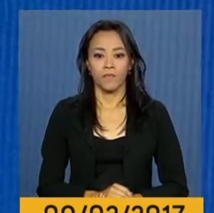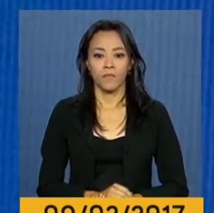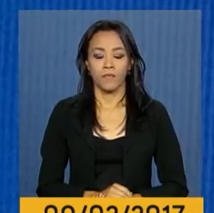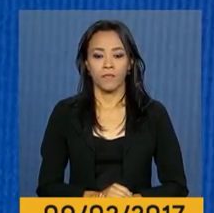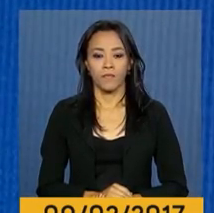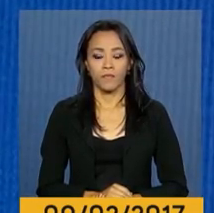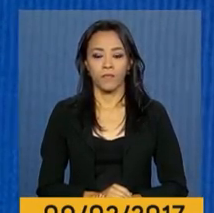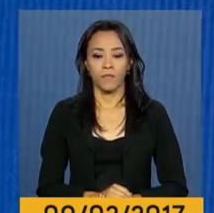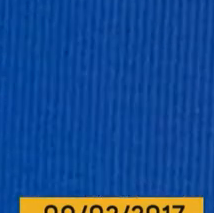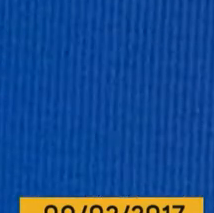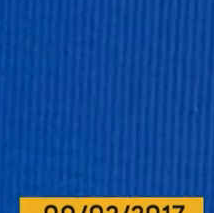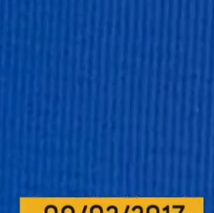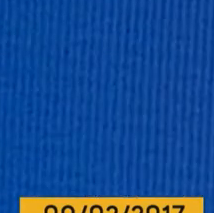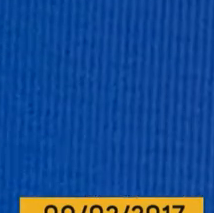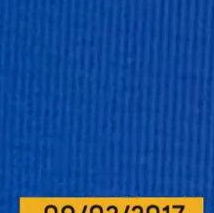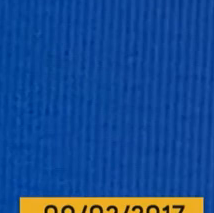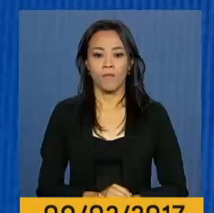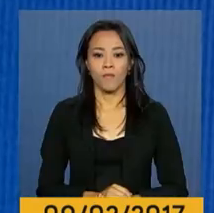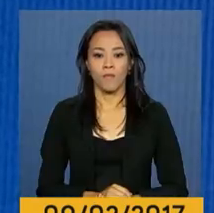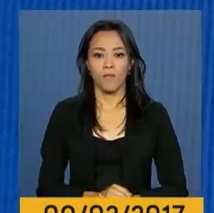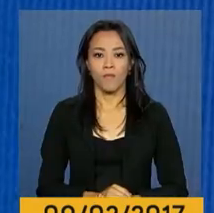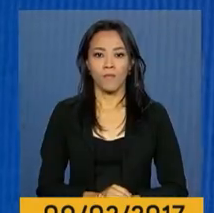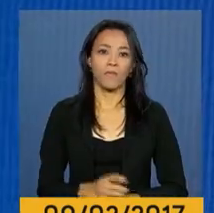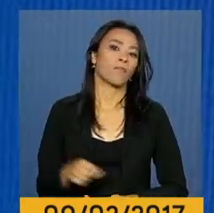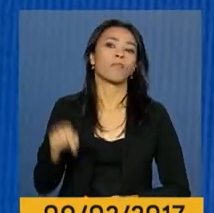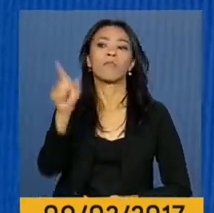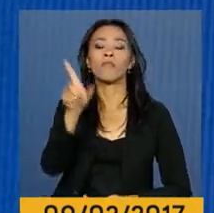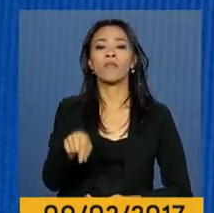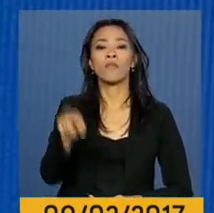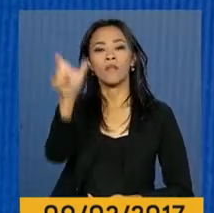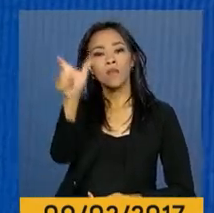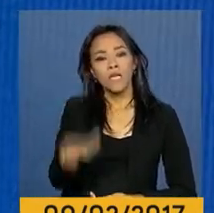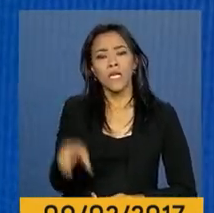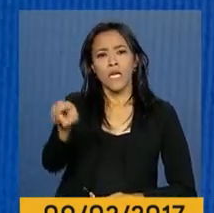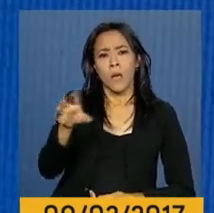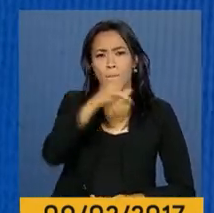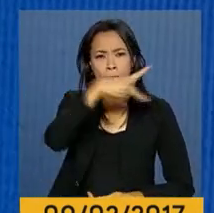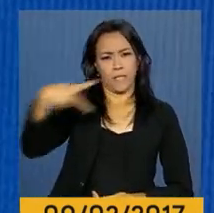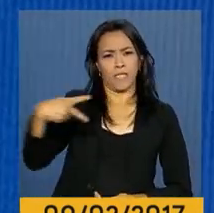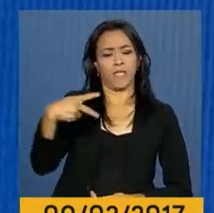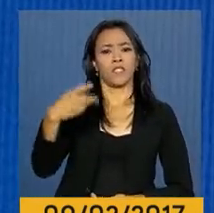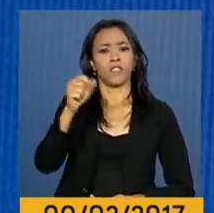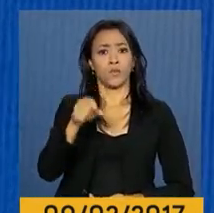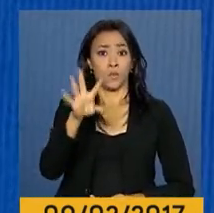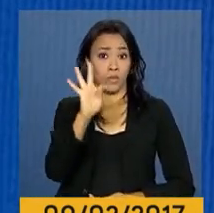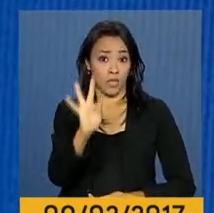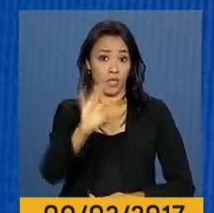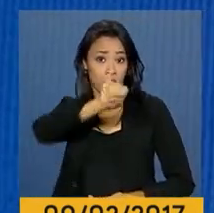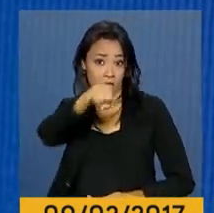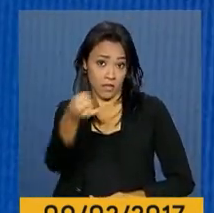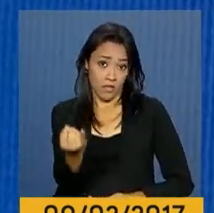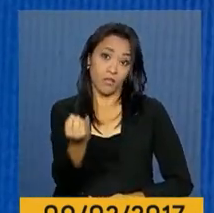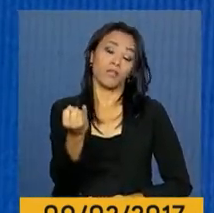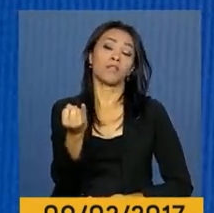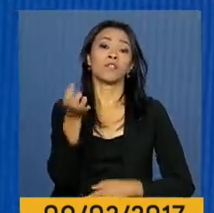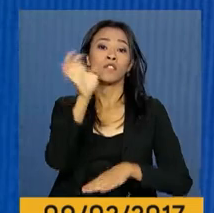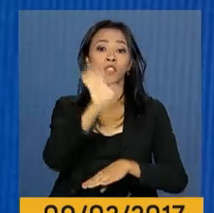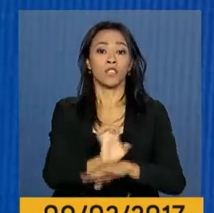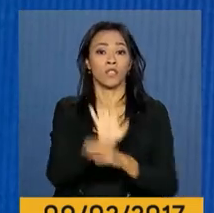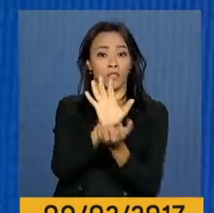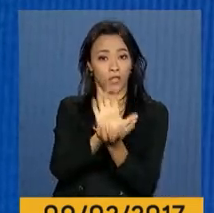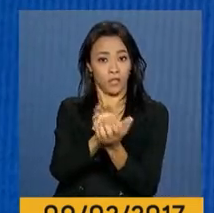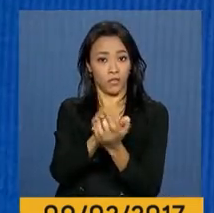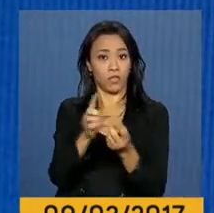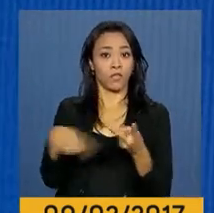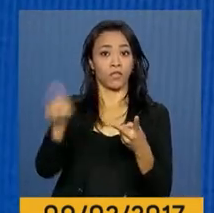momentinho o desembargador Leopoldo Raposo presidente do Tribunal de Justiça de Pernambuco o Juiz de Direito